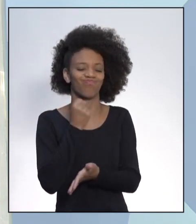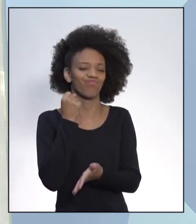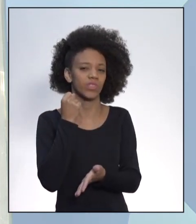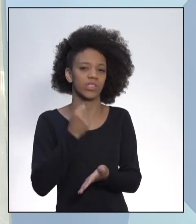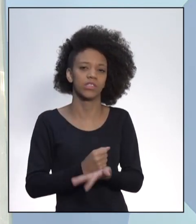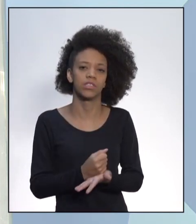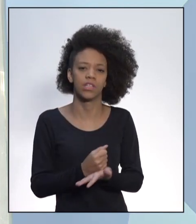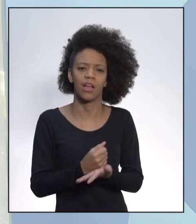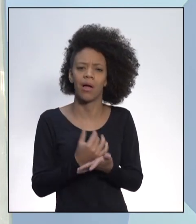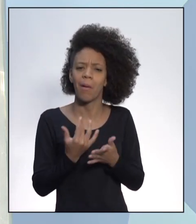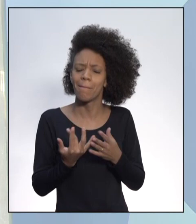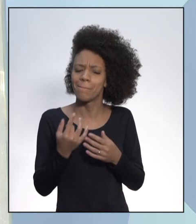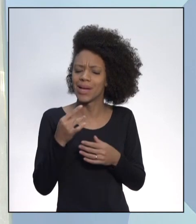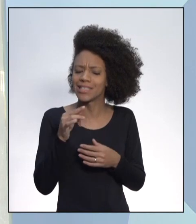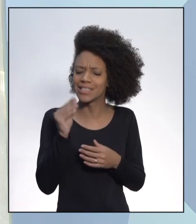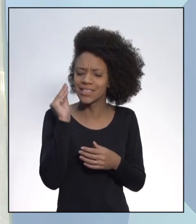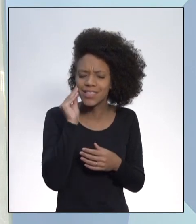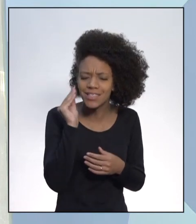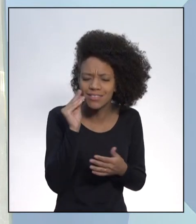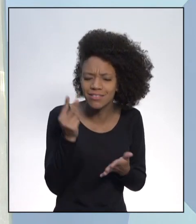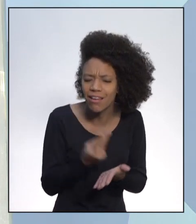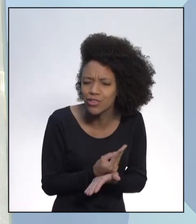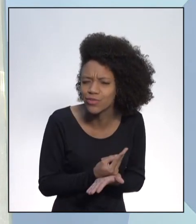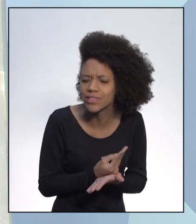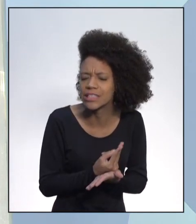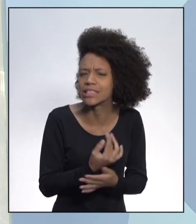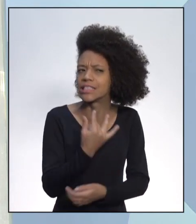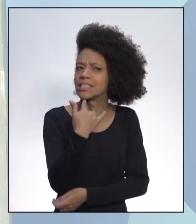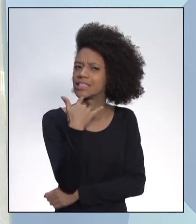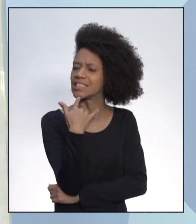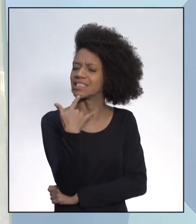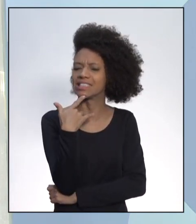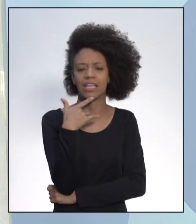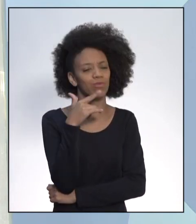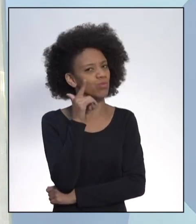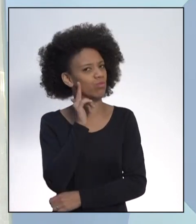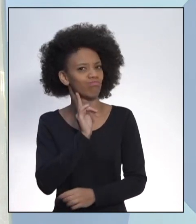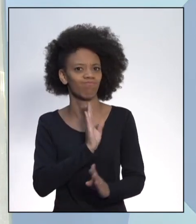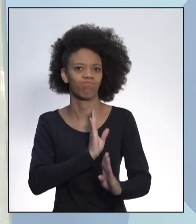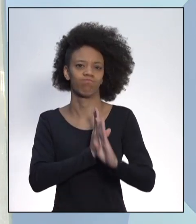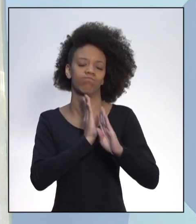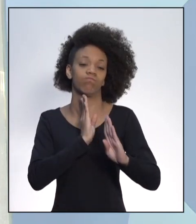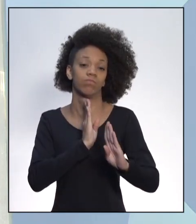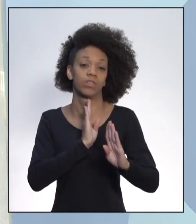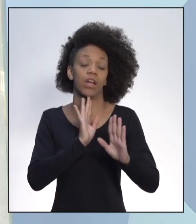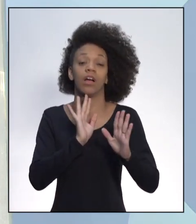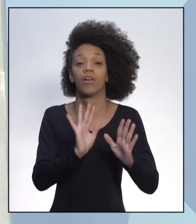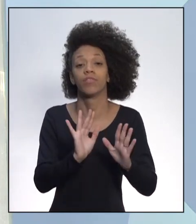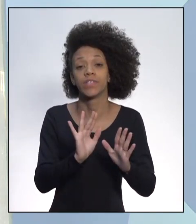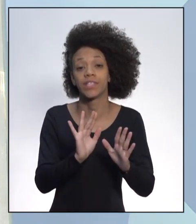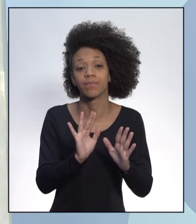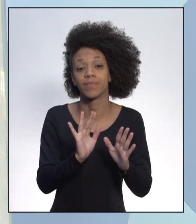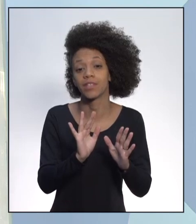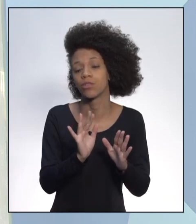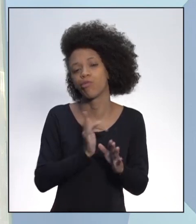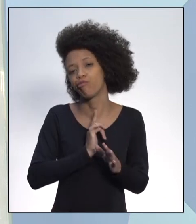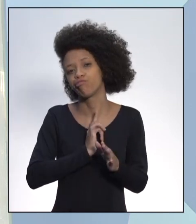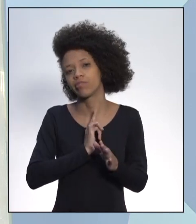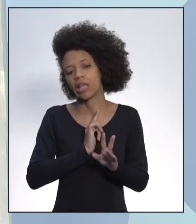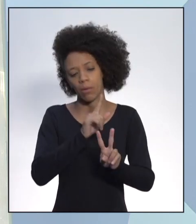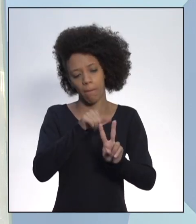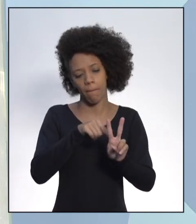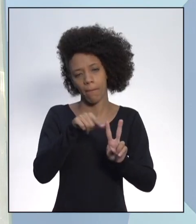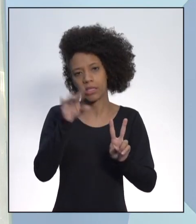nesse método eu não consegui chegar exatamente no valor. É o que a gente costuma chamar que a gente não tem uma raiz